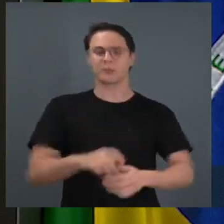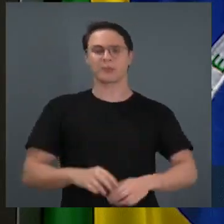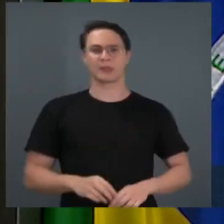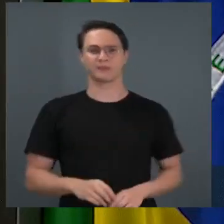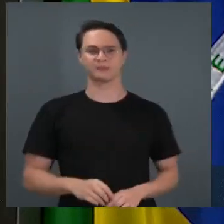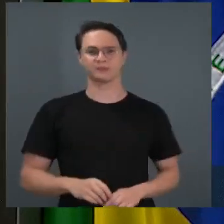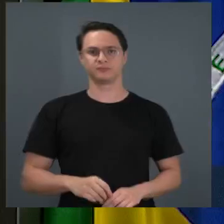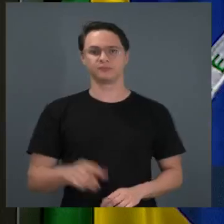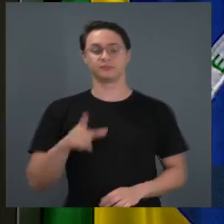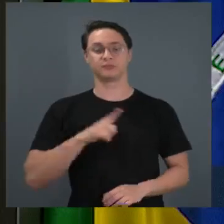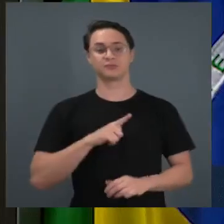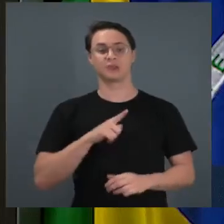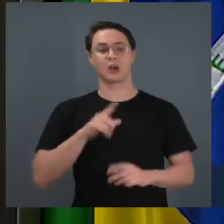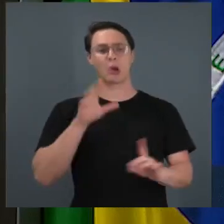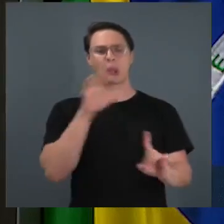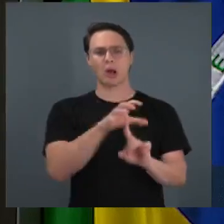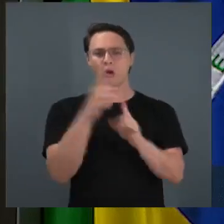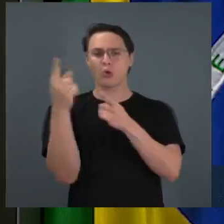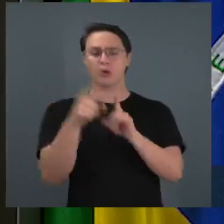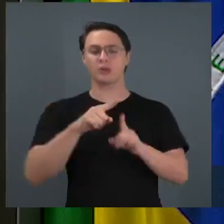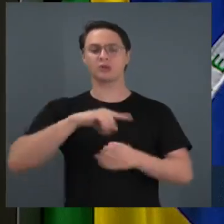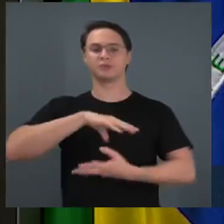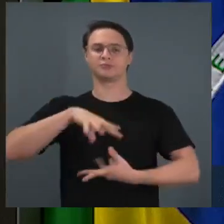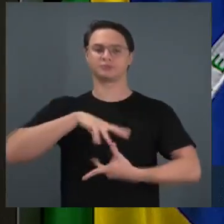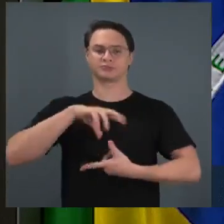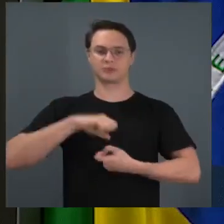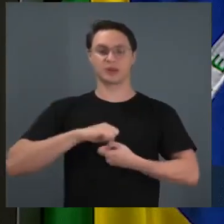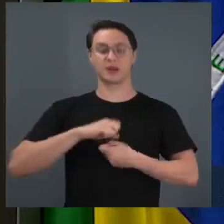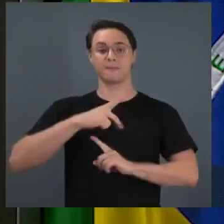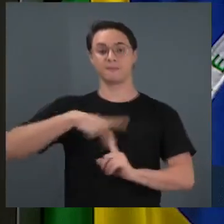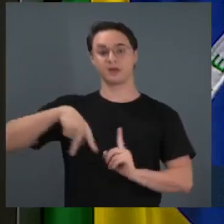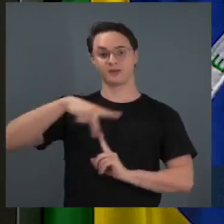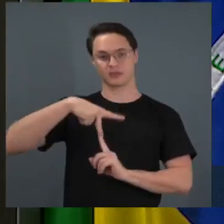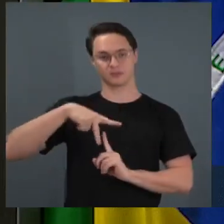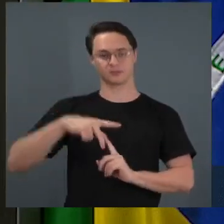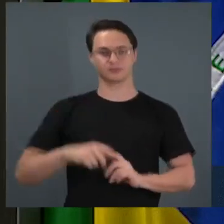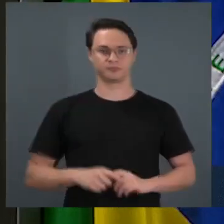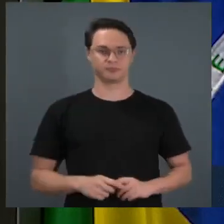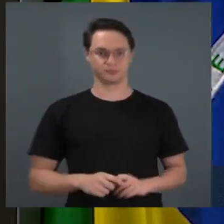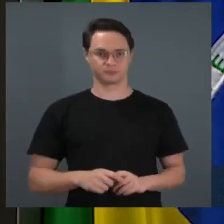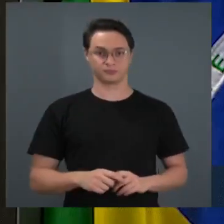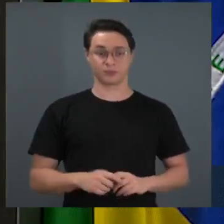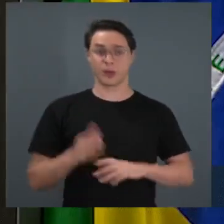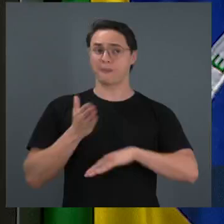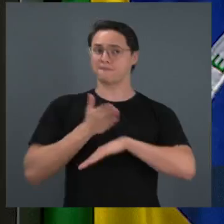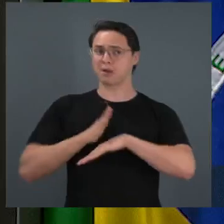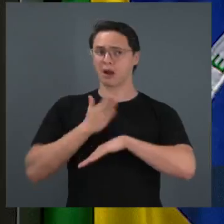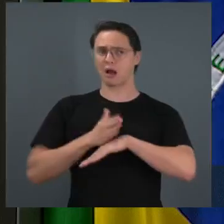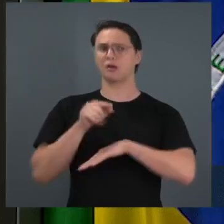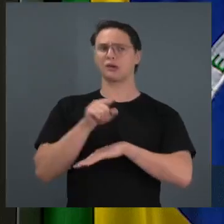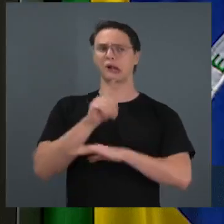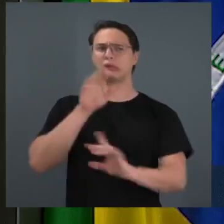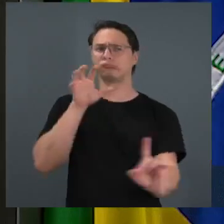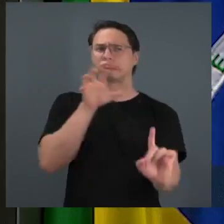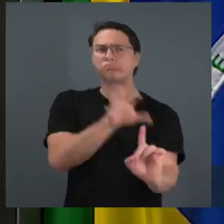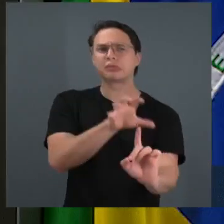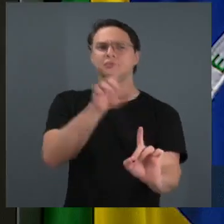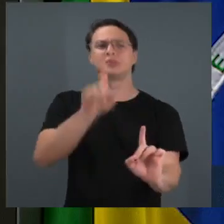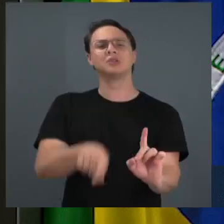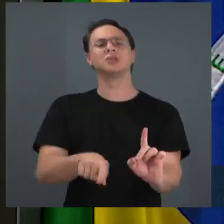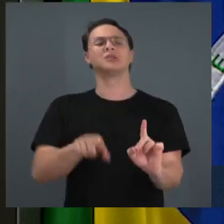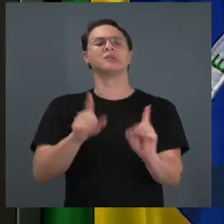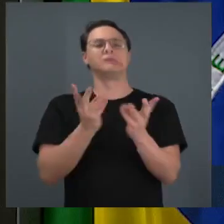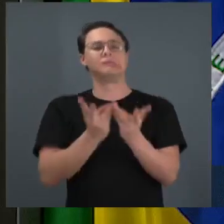a sustentabilidade da Previdência Social. Essa prática corrosiva fragiliza o